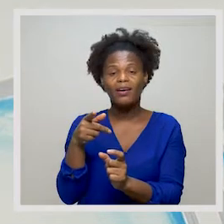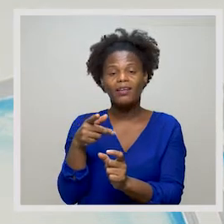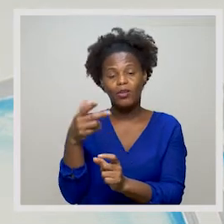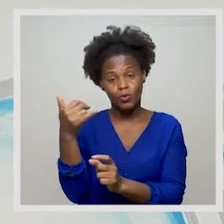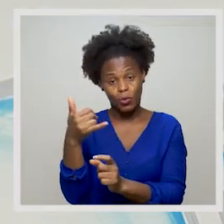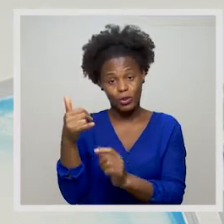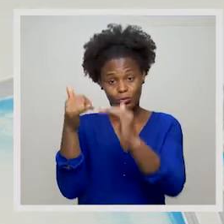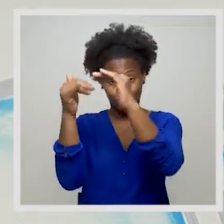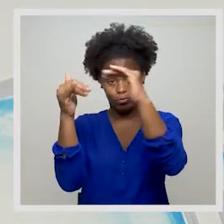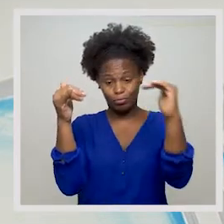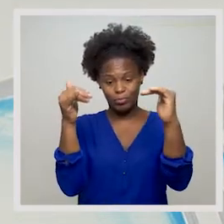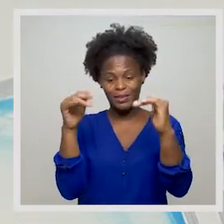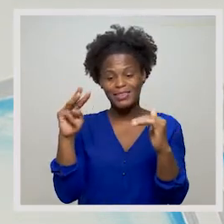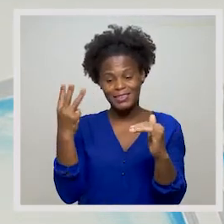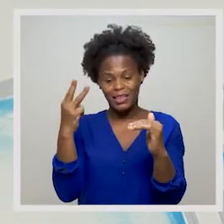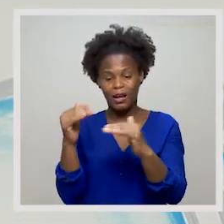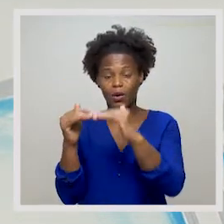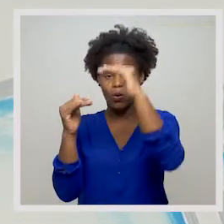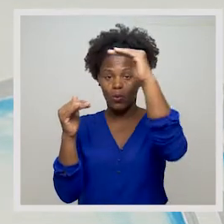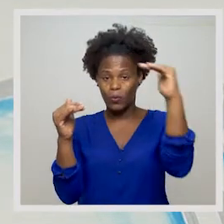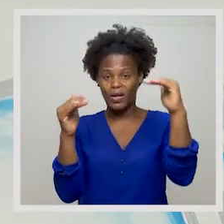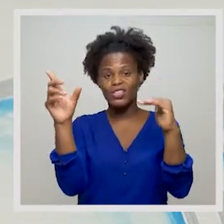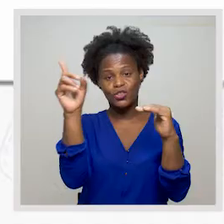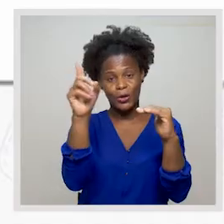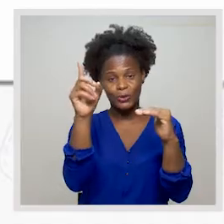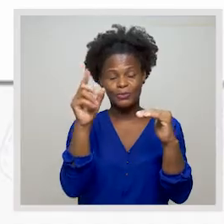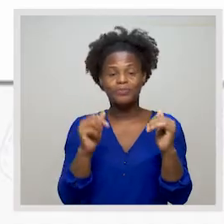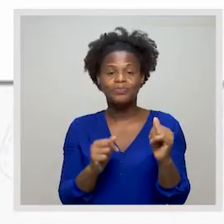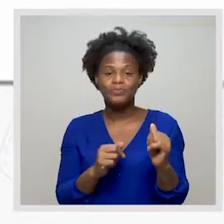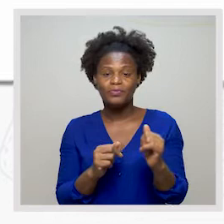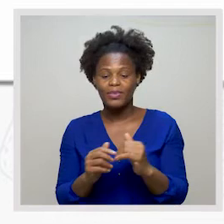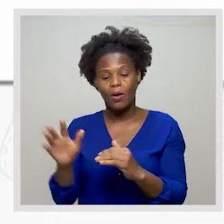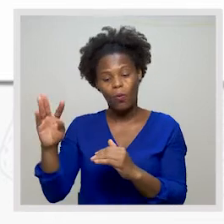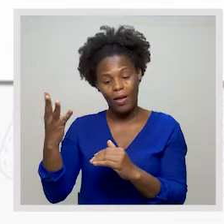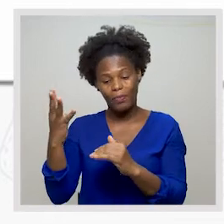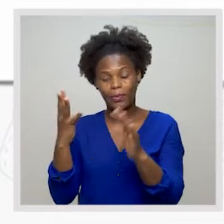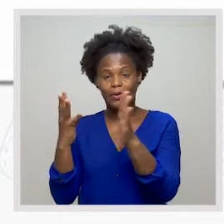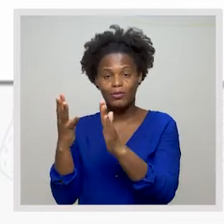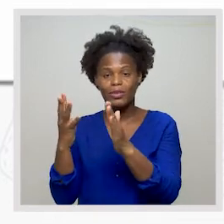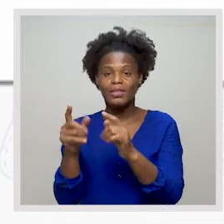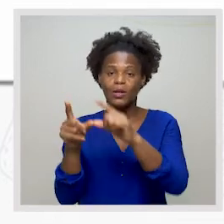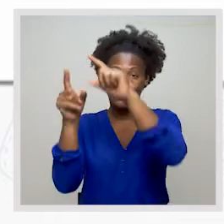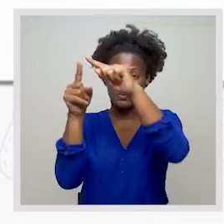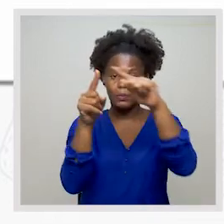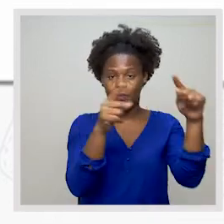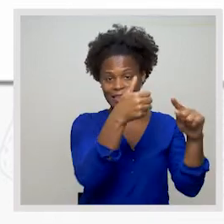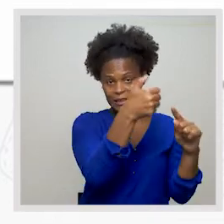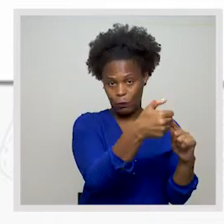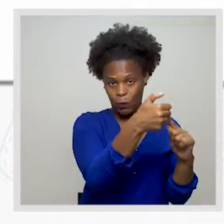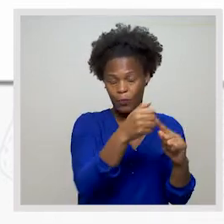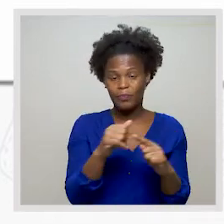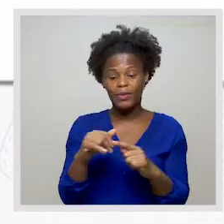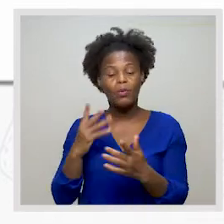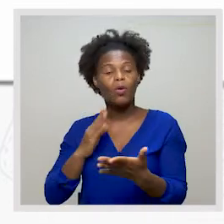sua frequência é 2. Na terceira classe, a sua frequência é 6. Na quarta classe, a sua frequência